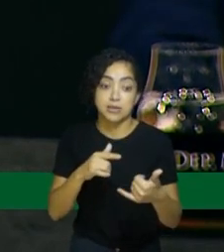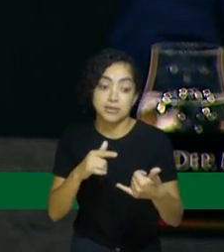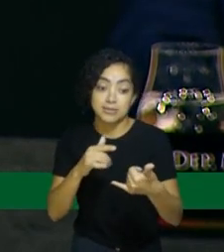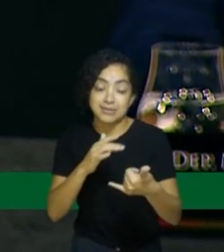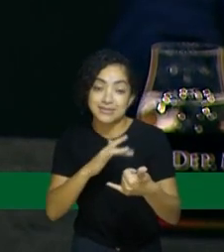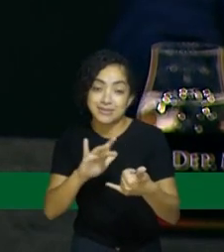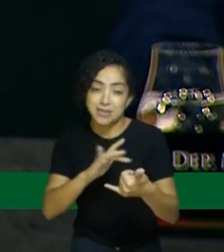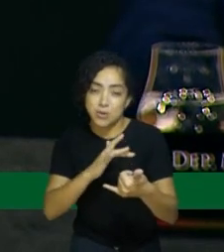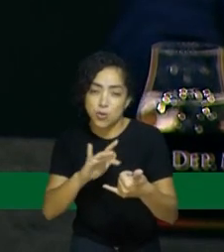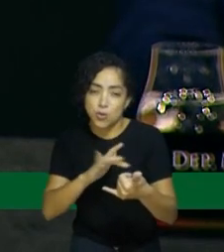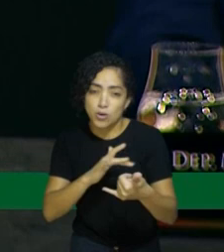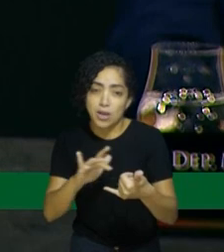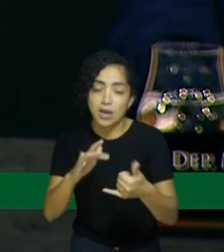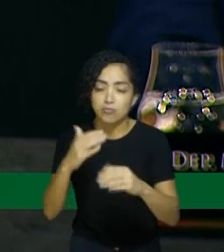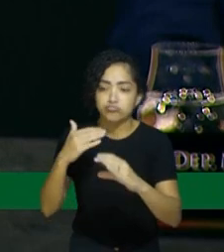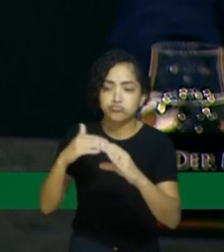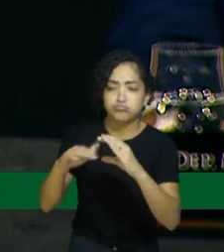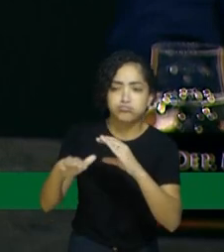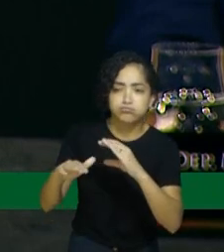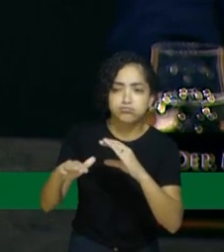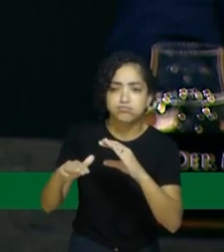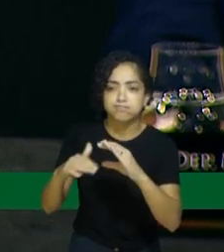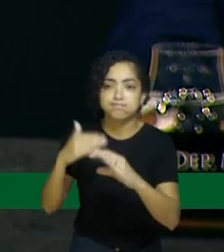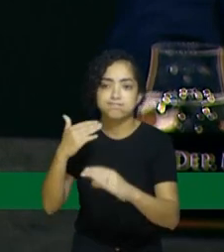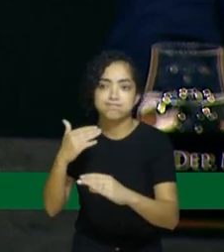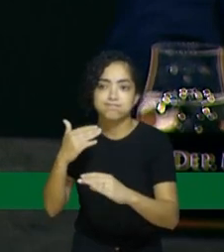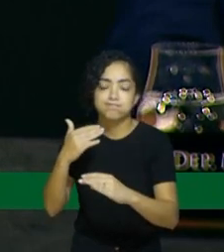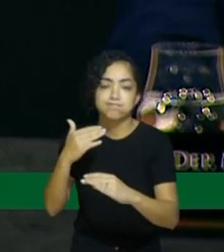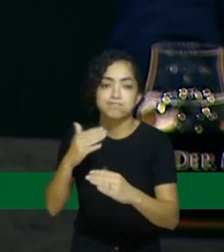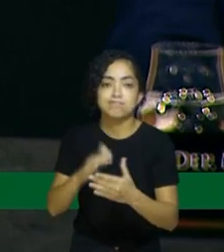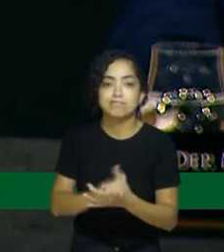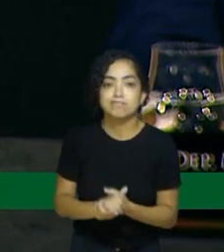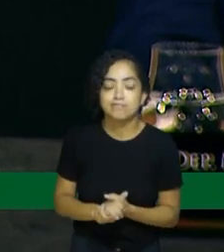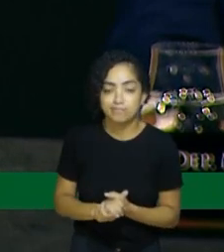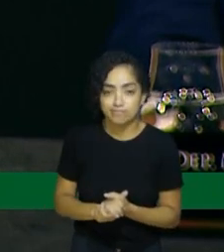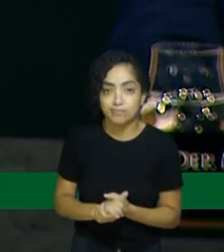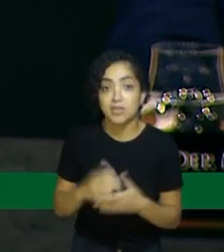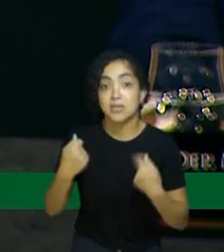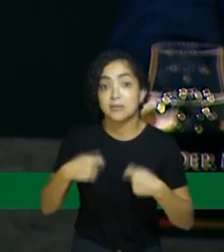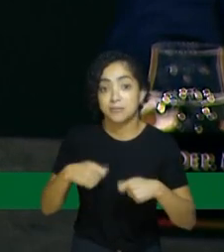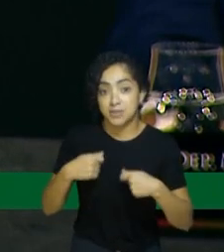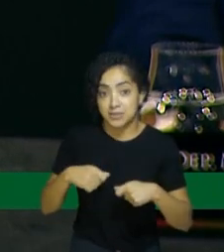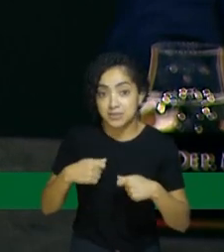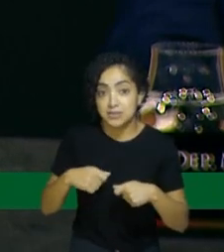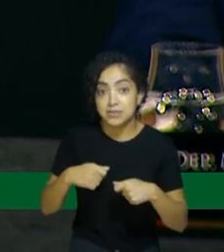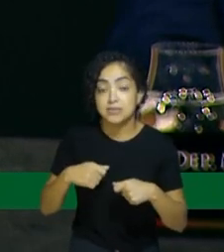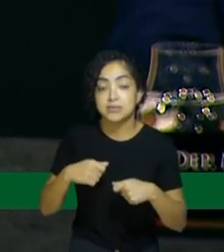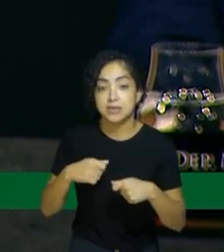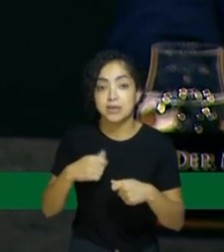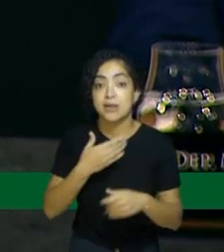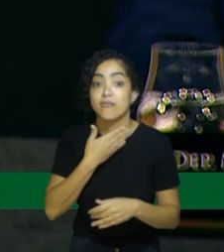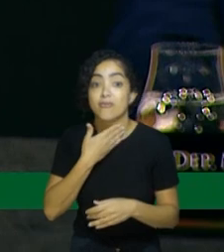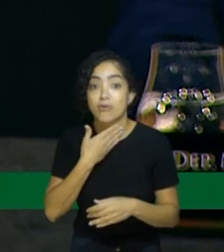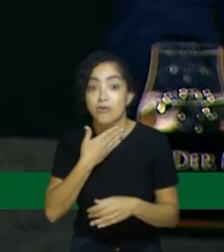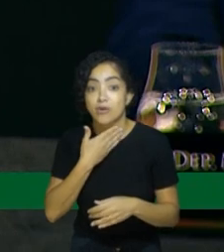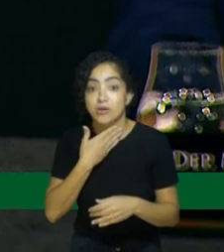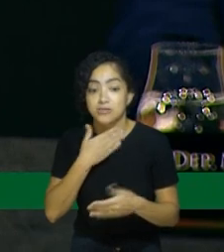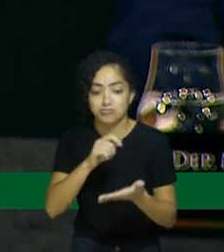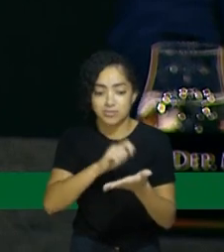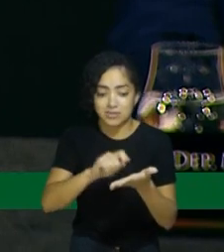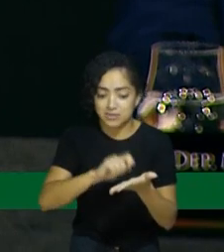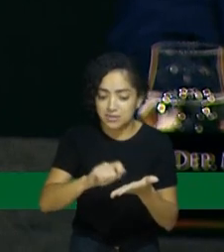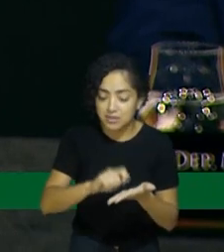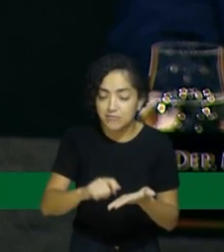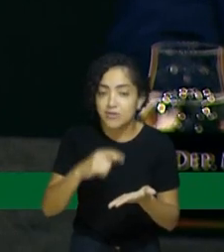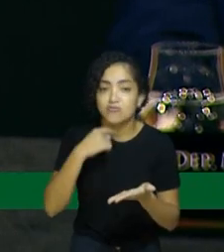mensagem para vir num encontro buscar uma doação tem que ser por mensagem de voz porque se escrever um texto